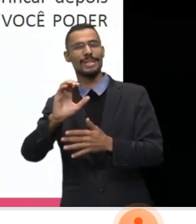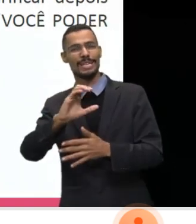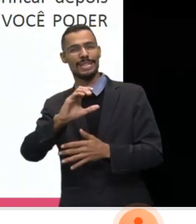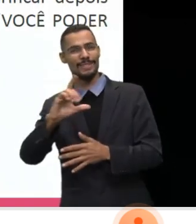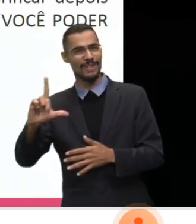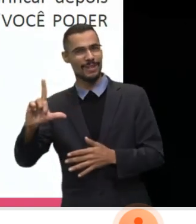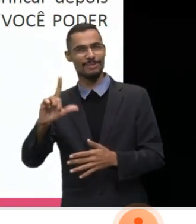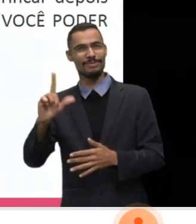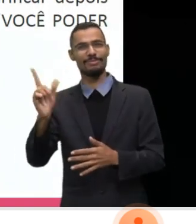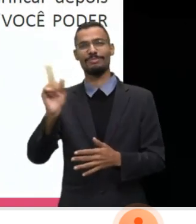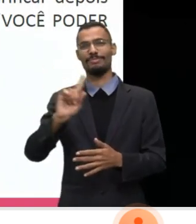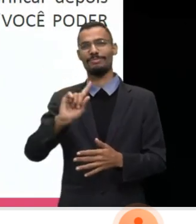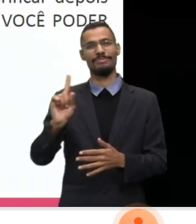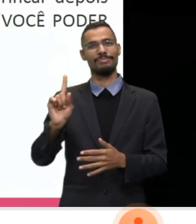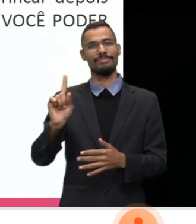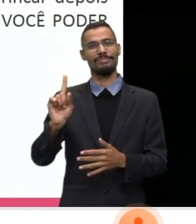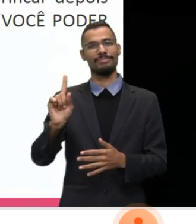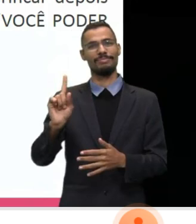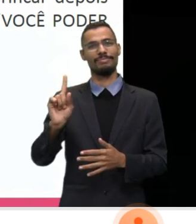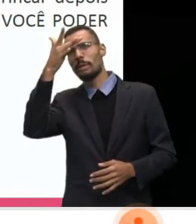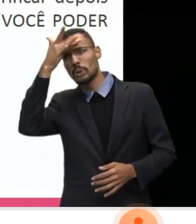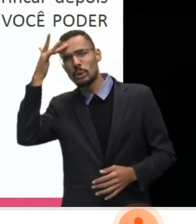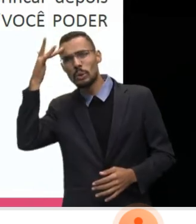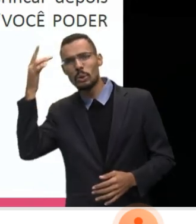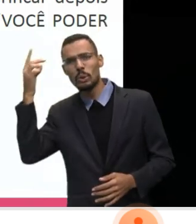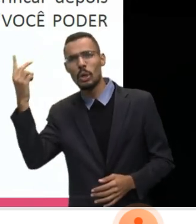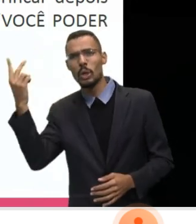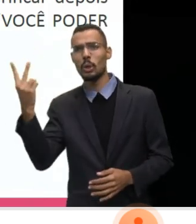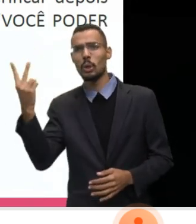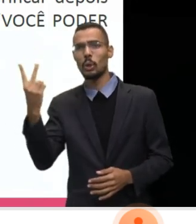E fez na sequência, duas pessoas,